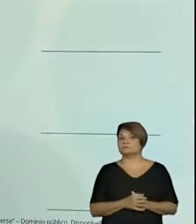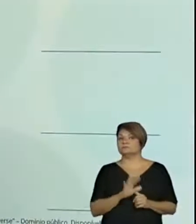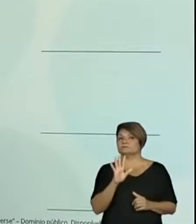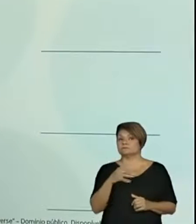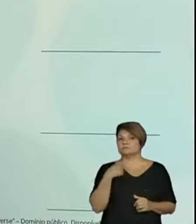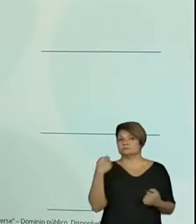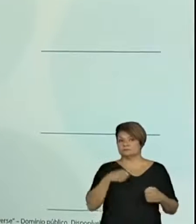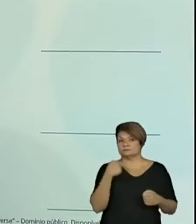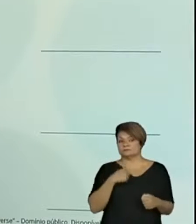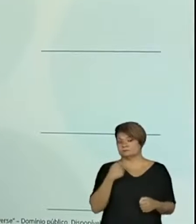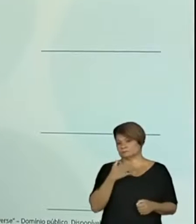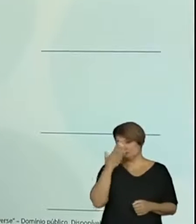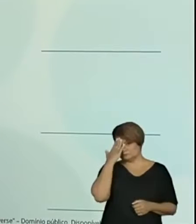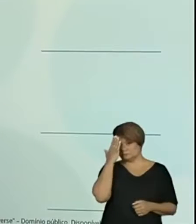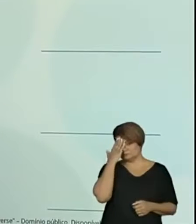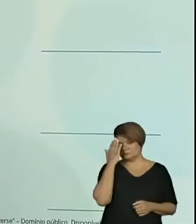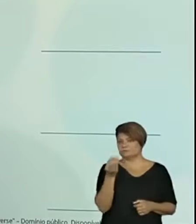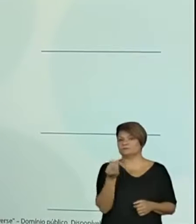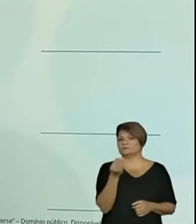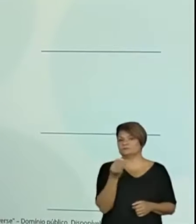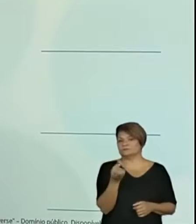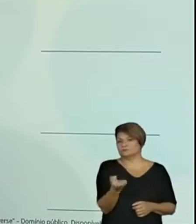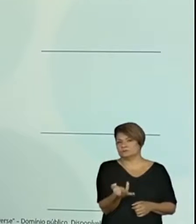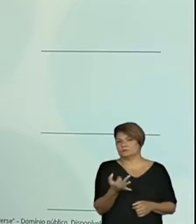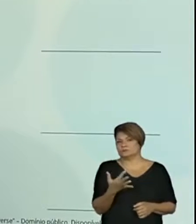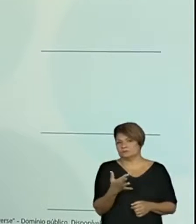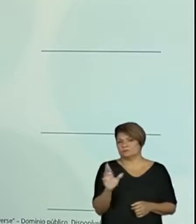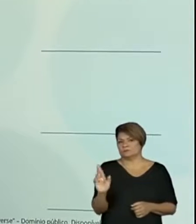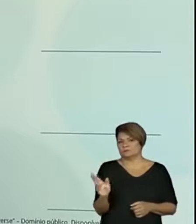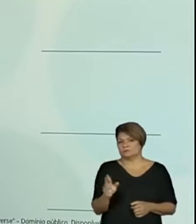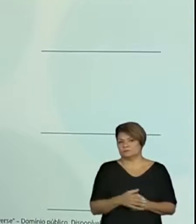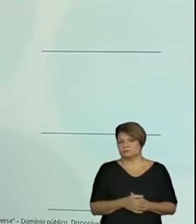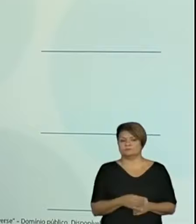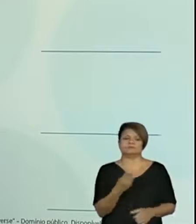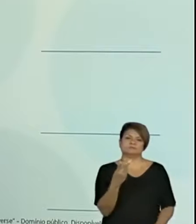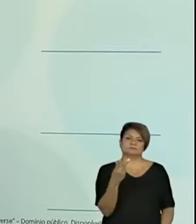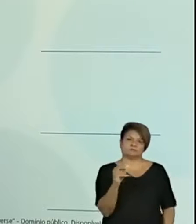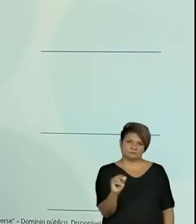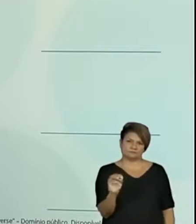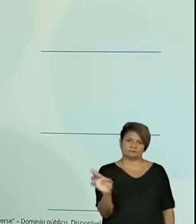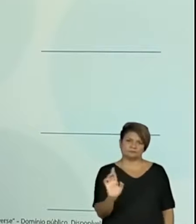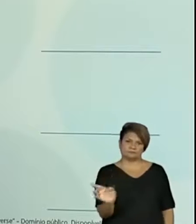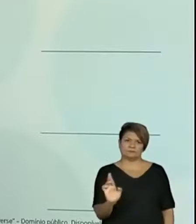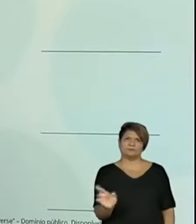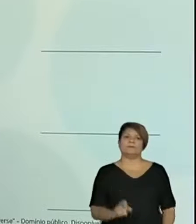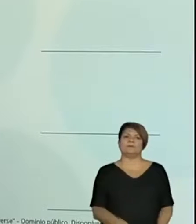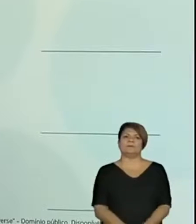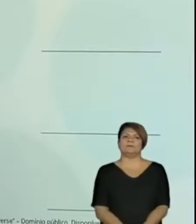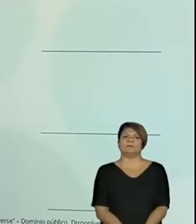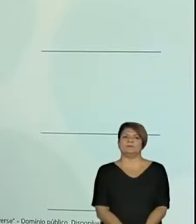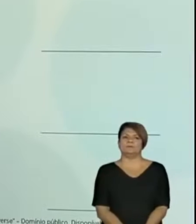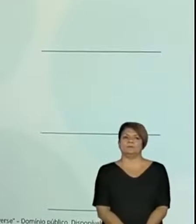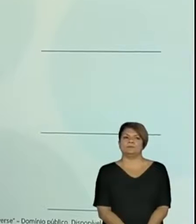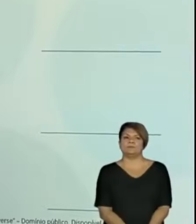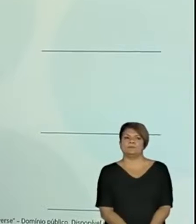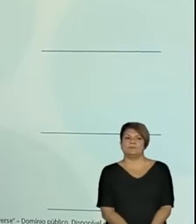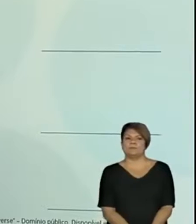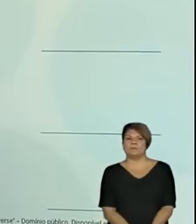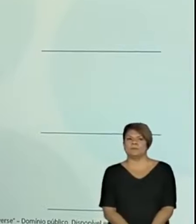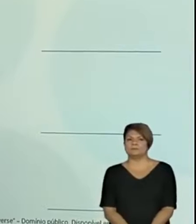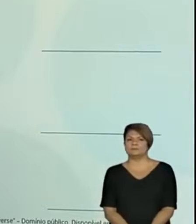preciso entender um pouquinho qual que é o valor dela em reais. R$20. Então, a gente pode colocar aqui, ó, como eu encontro